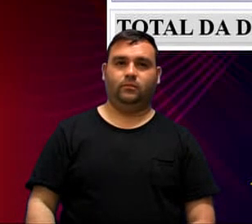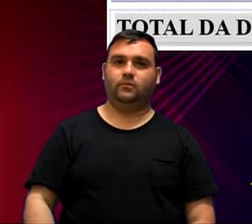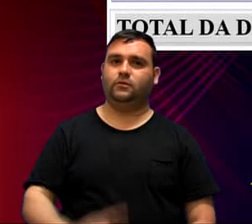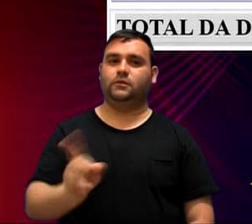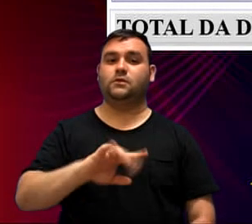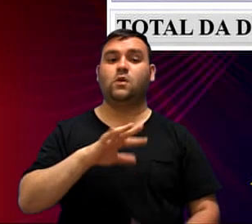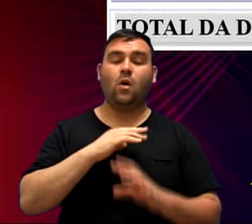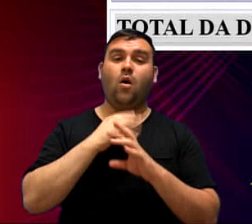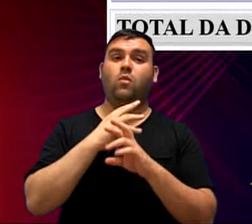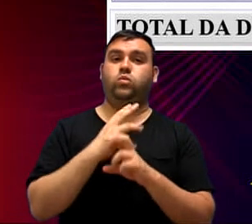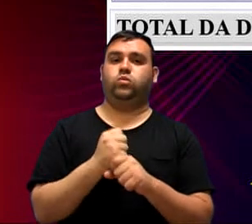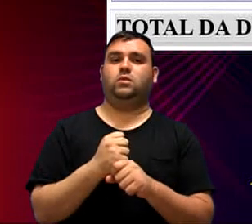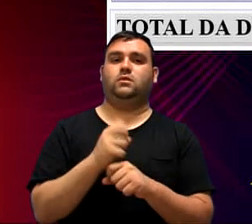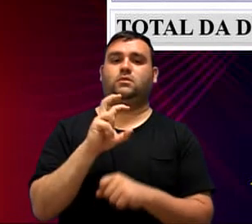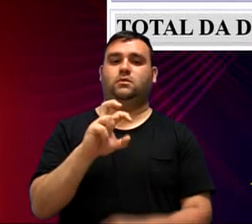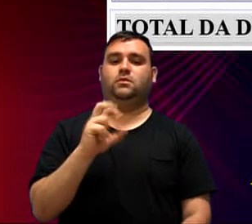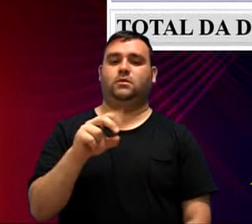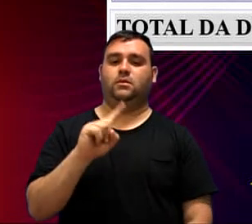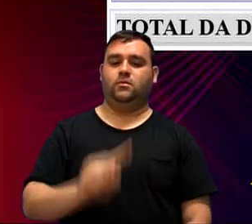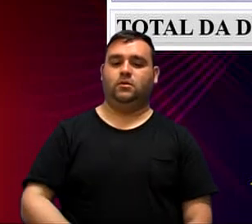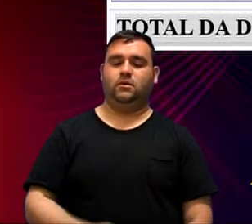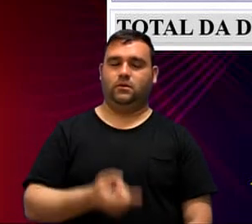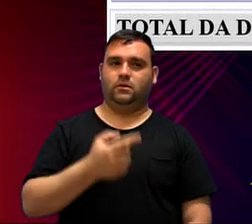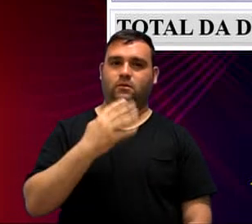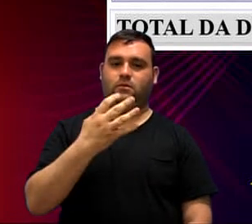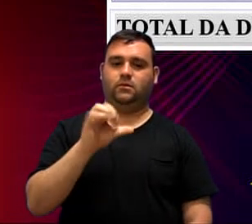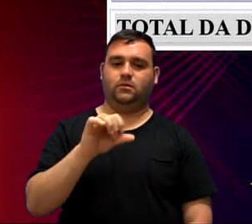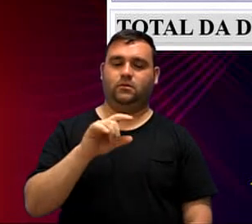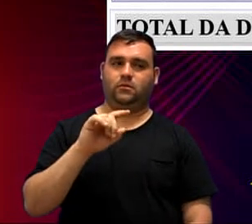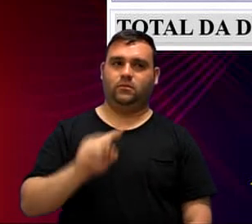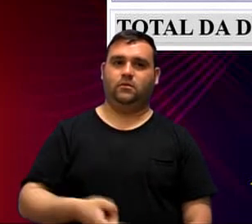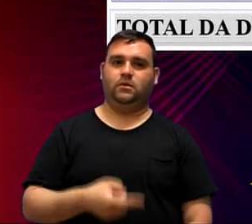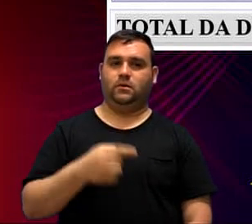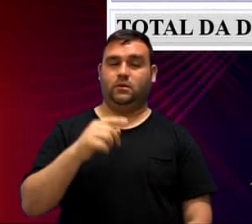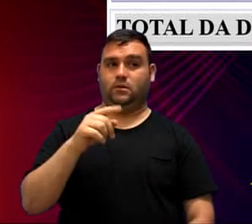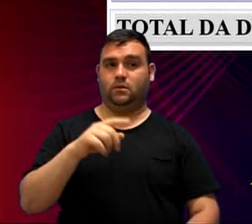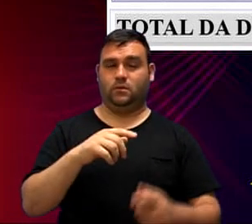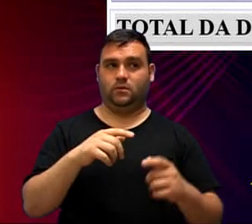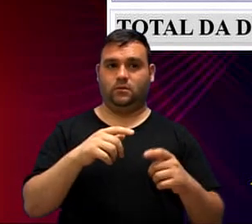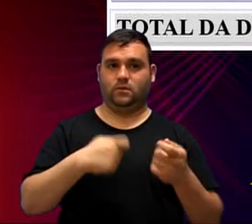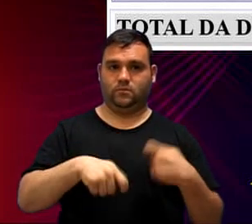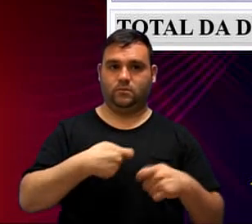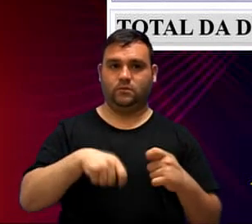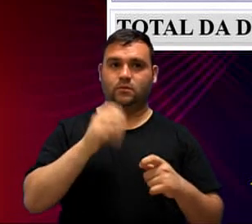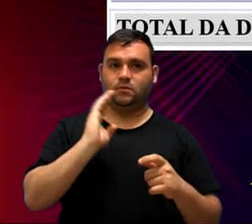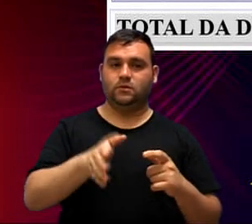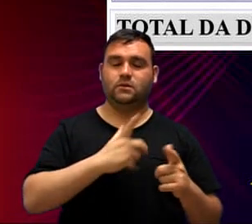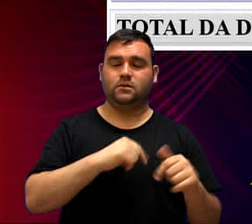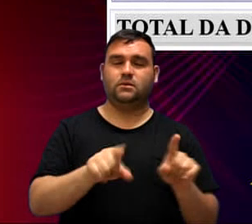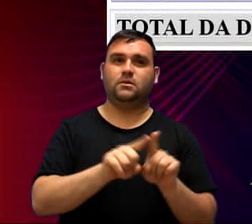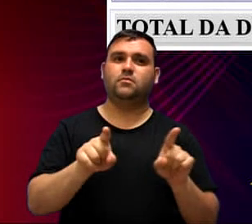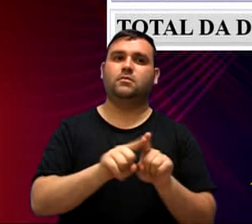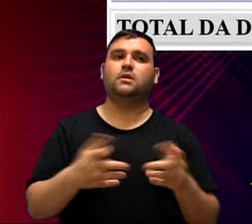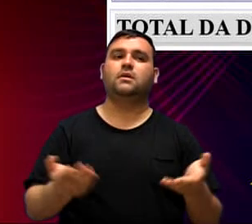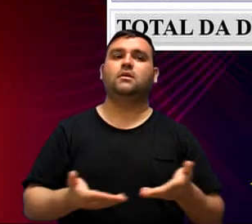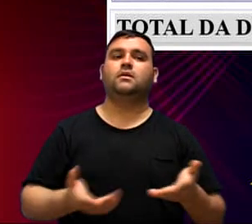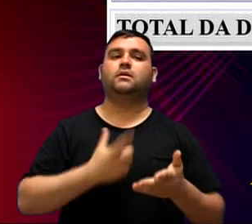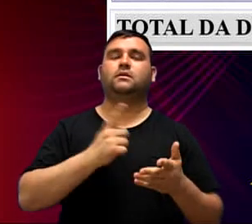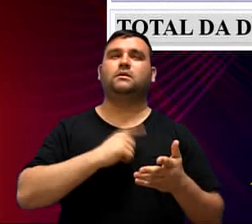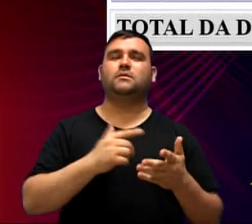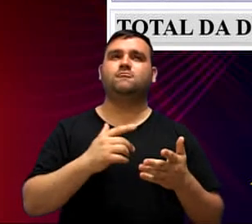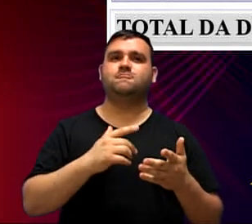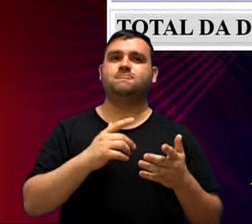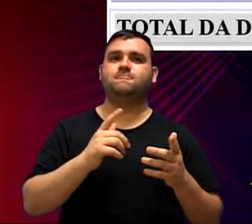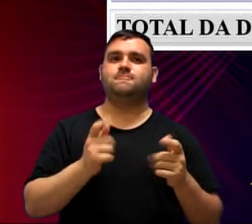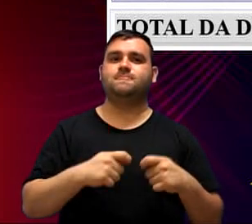Não, o total da dívida... 50 milhões, 49 milhões da administração direta, na folha, capa de